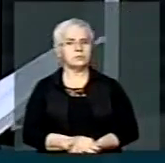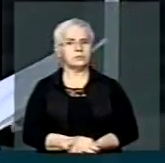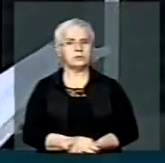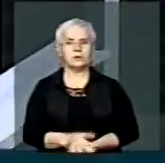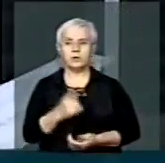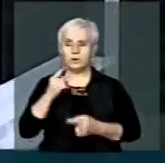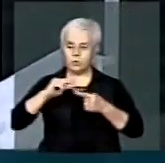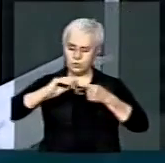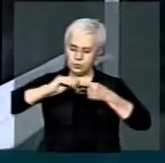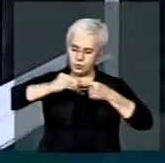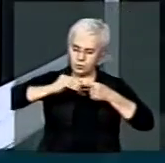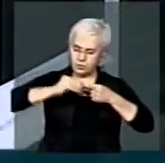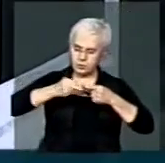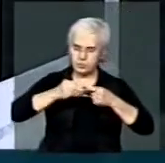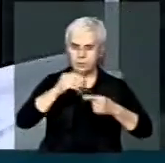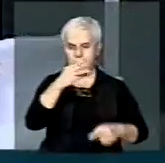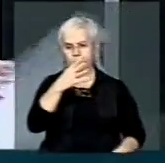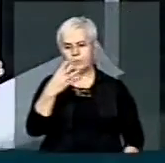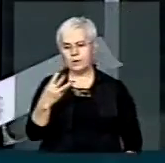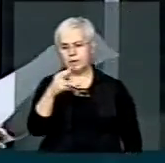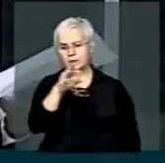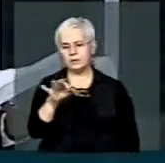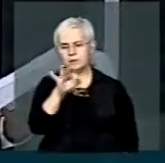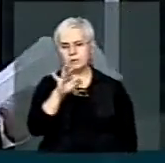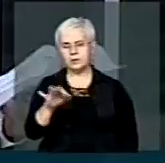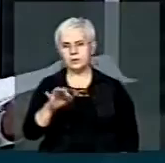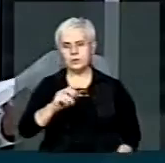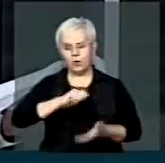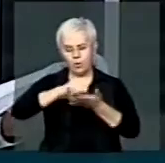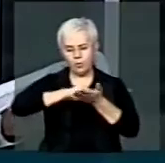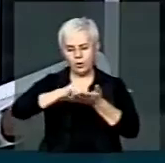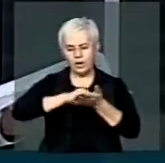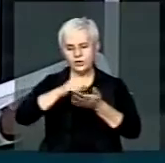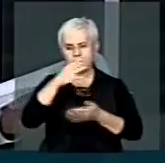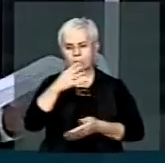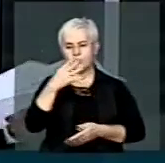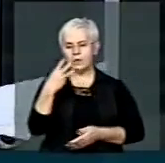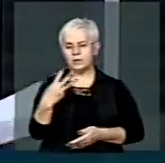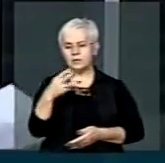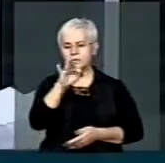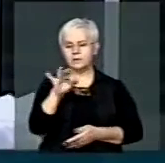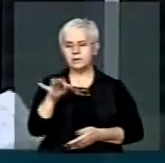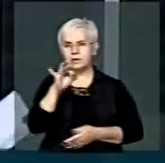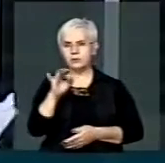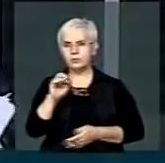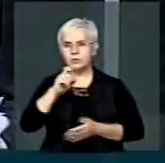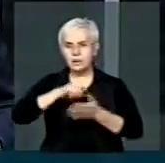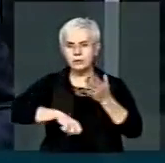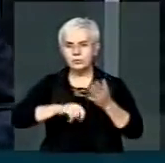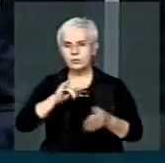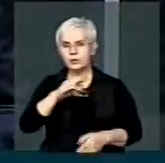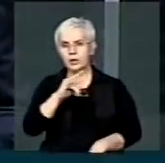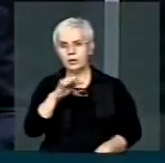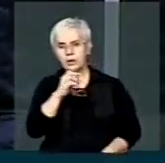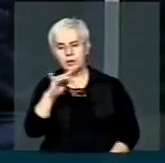Um apontador, 43%, uma borracha, 43%. E por incrível que pareça,